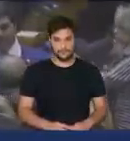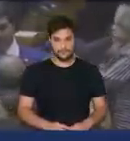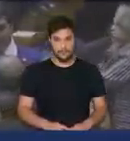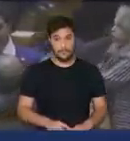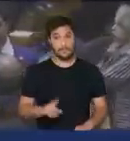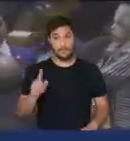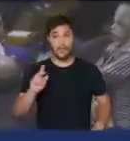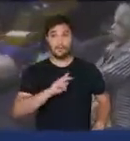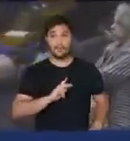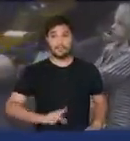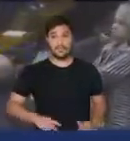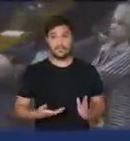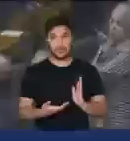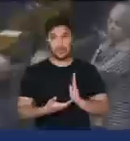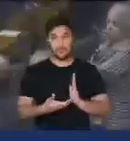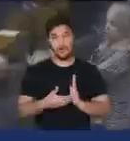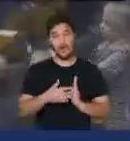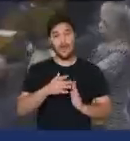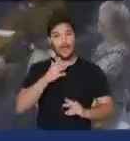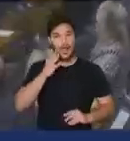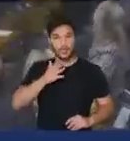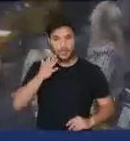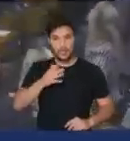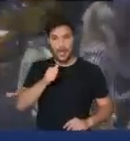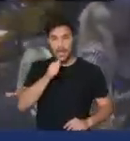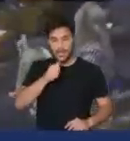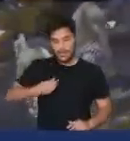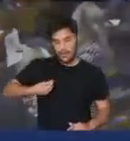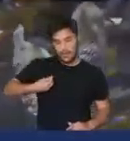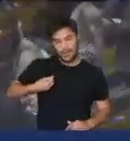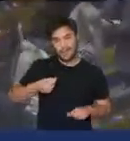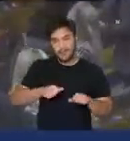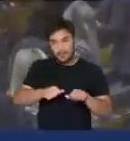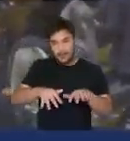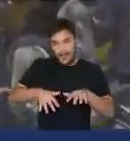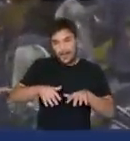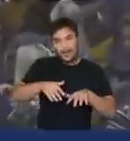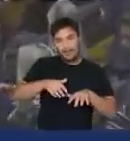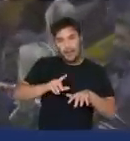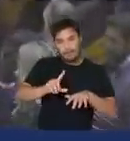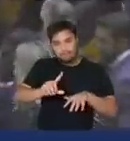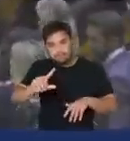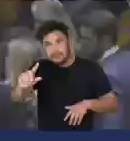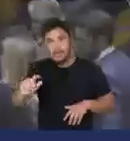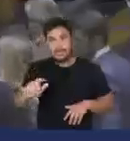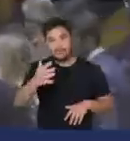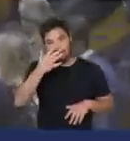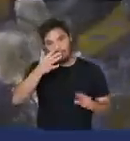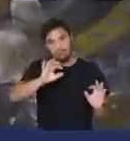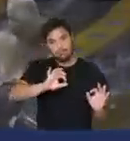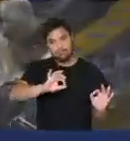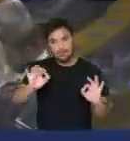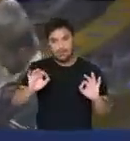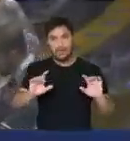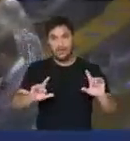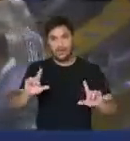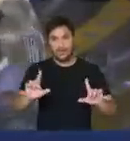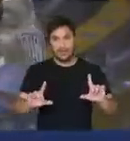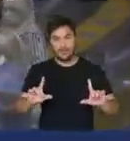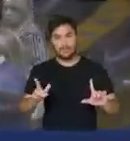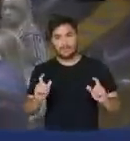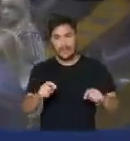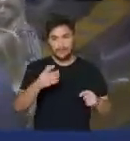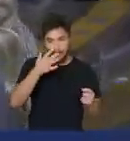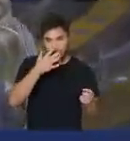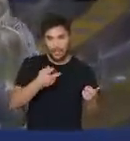O presidente da Câmara, deputado Arthur Lira, ainda está aqui no plenário, está saindo. Você que nos acompanha pela TV Câmara pode